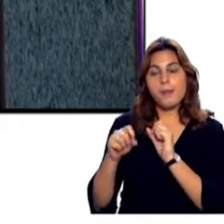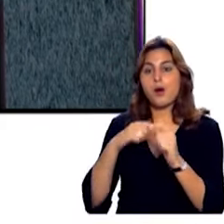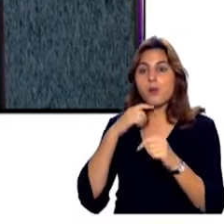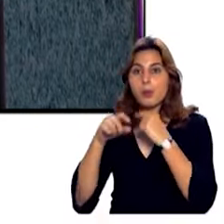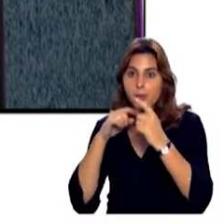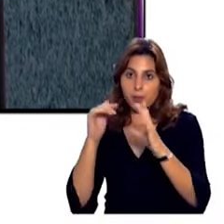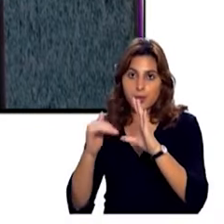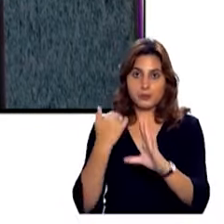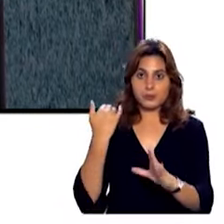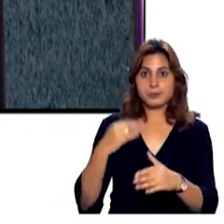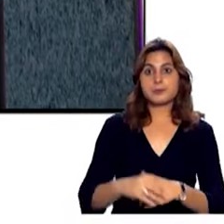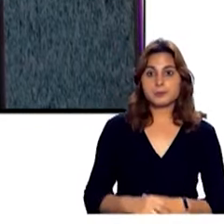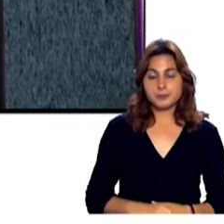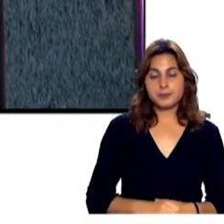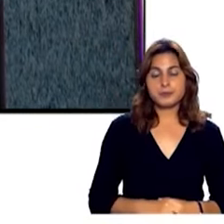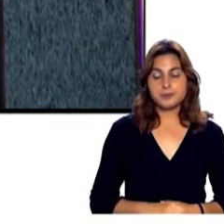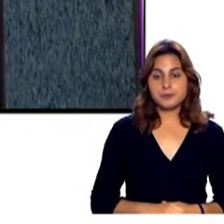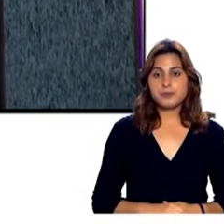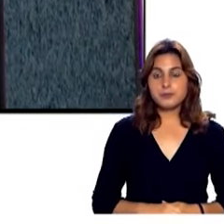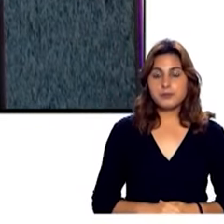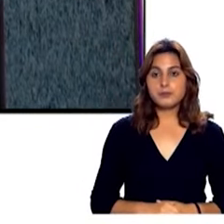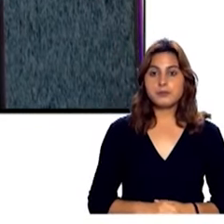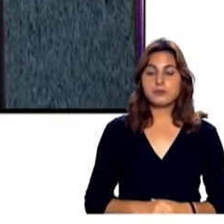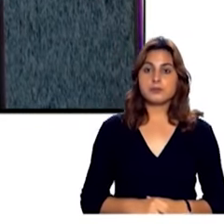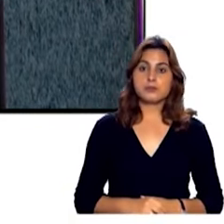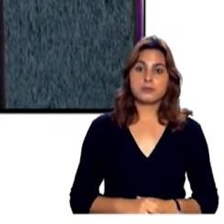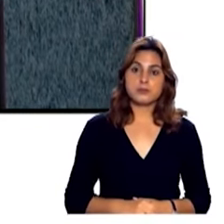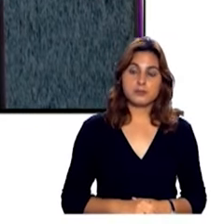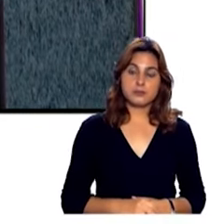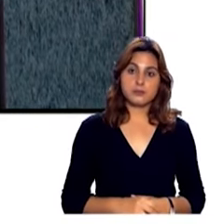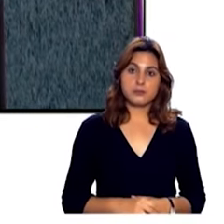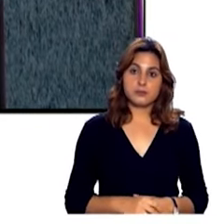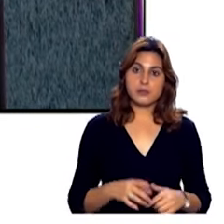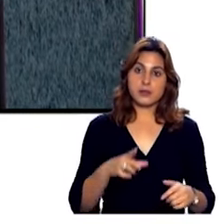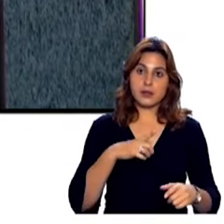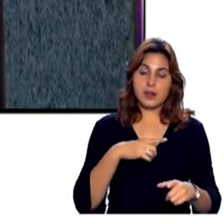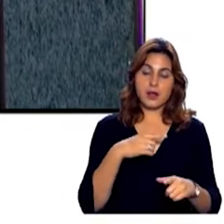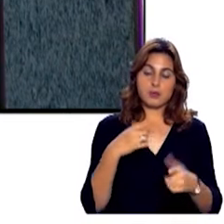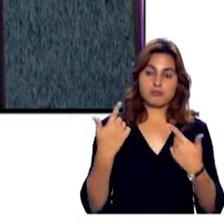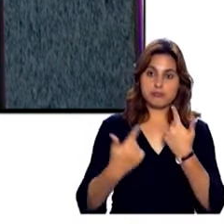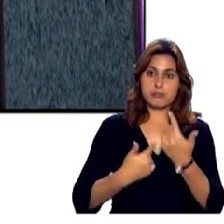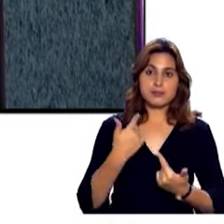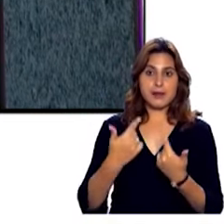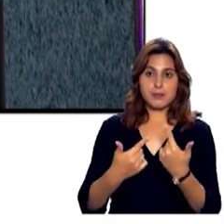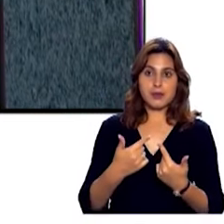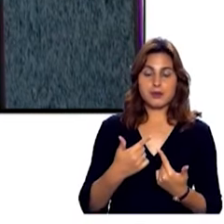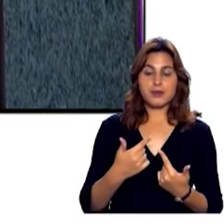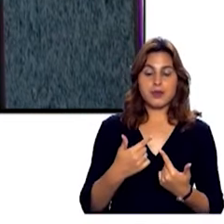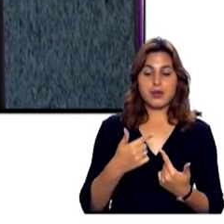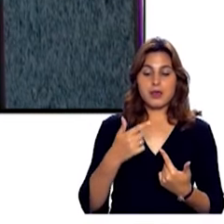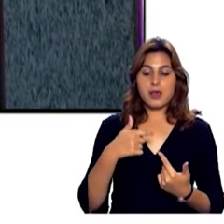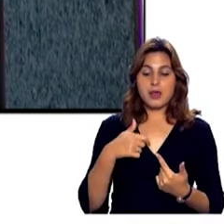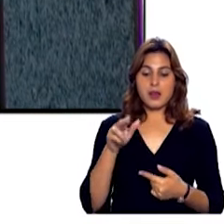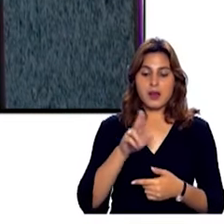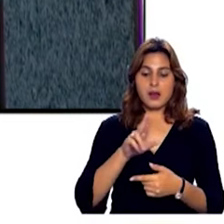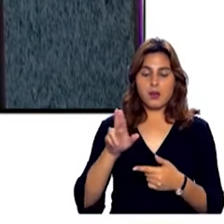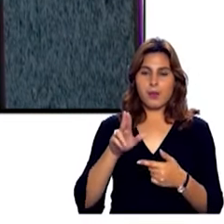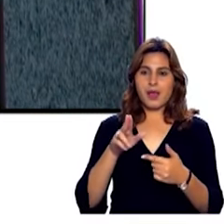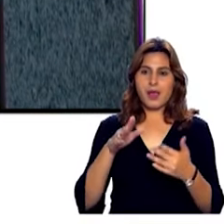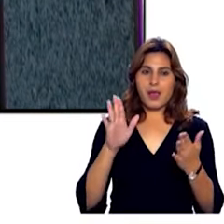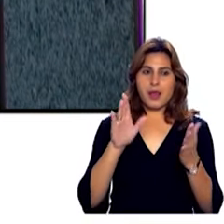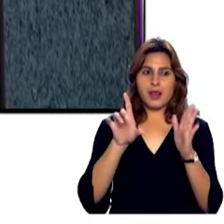eh Há um trabal um trabalho da jus sorrente chamado interpreta